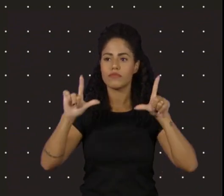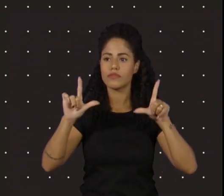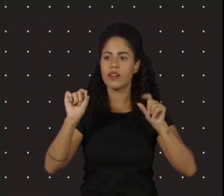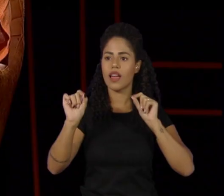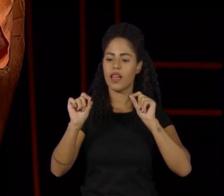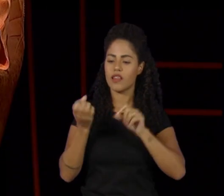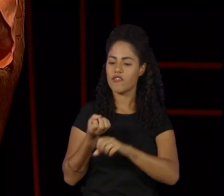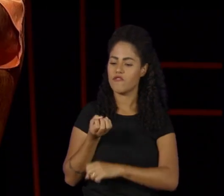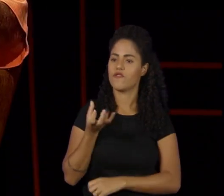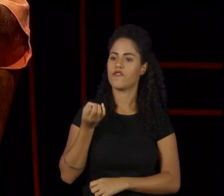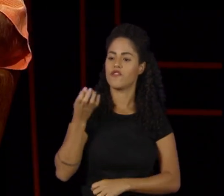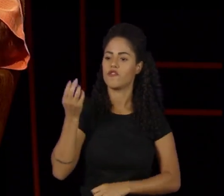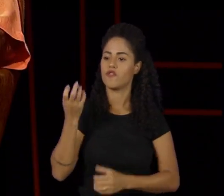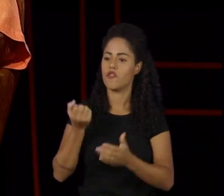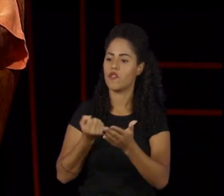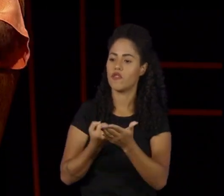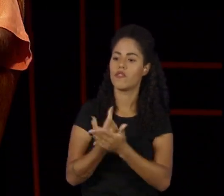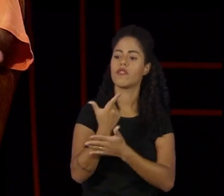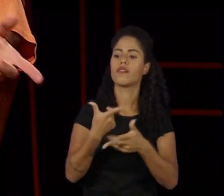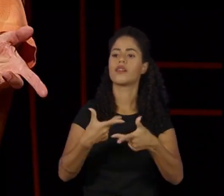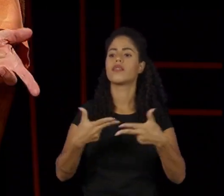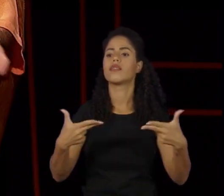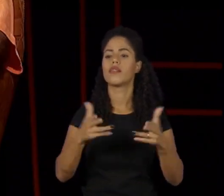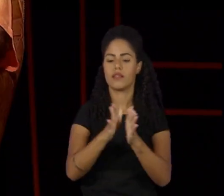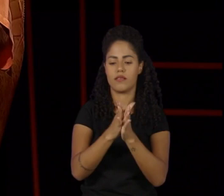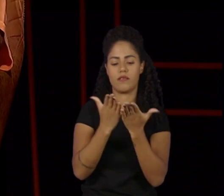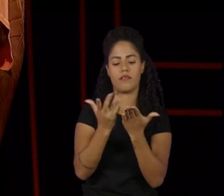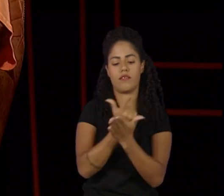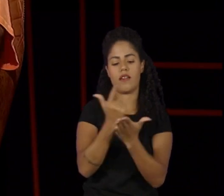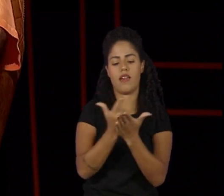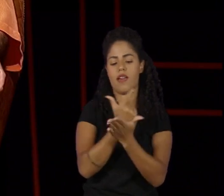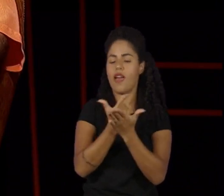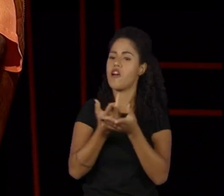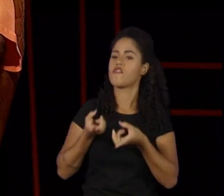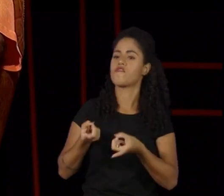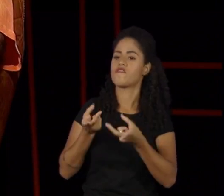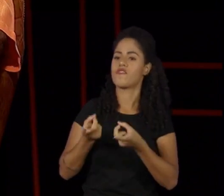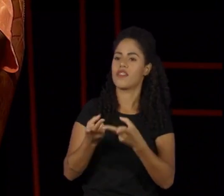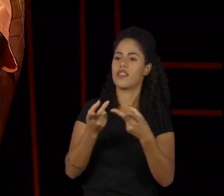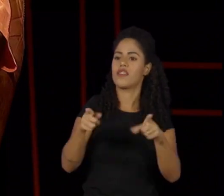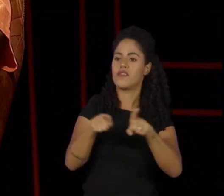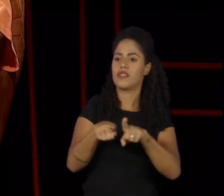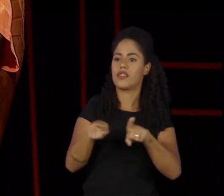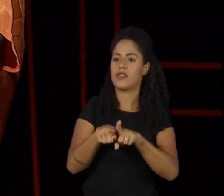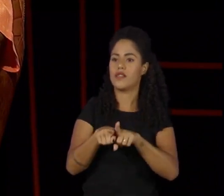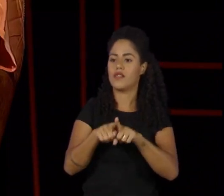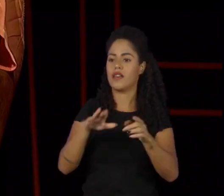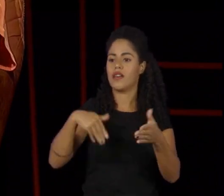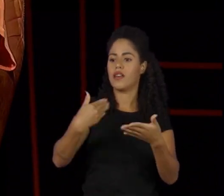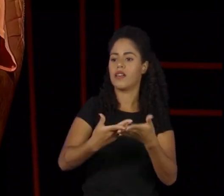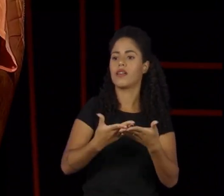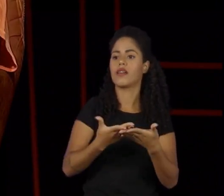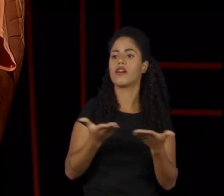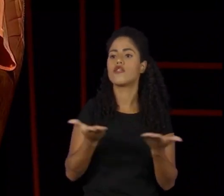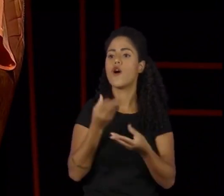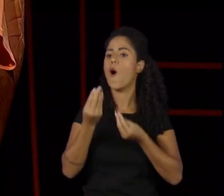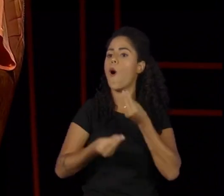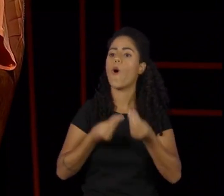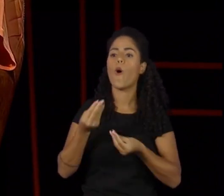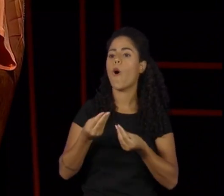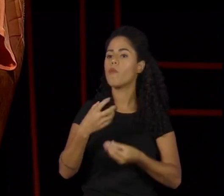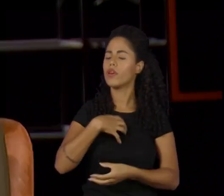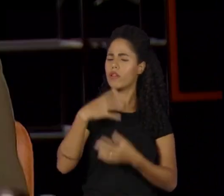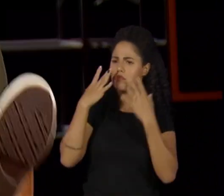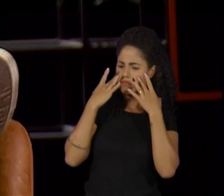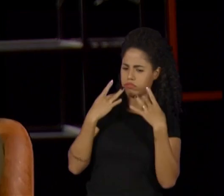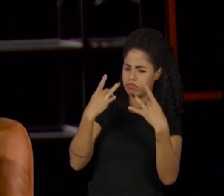ia junto vendendo os livrinhos dele. Foi um outro que eu prestei atenção. Até o último momento da vida eu prestei atenção no